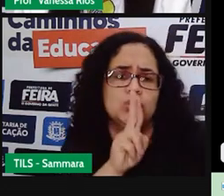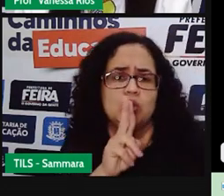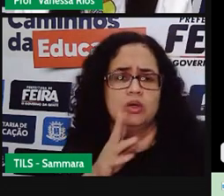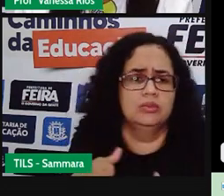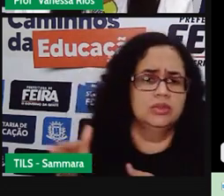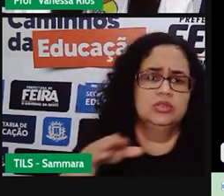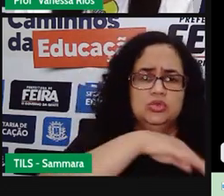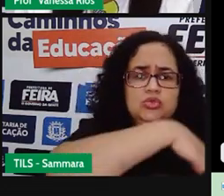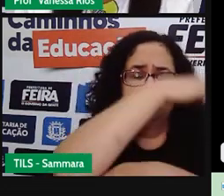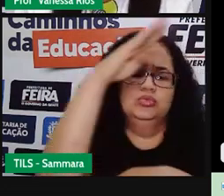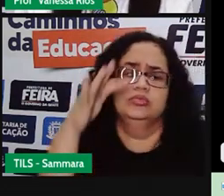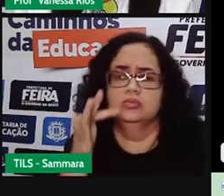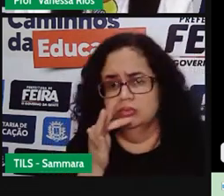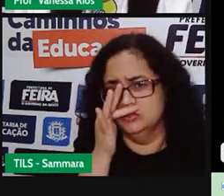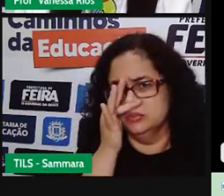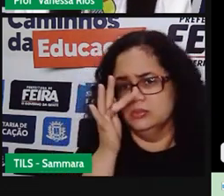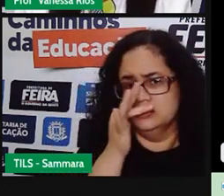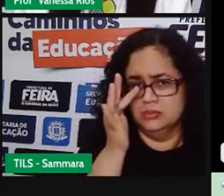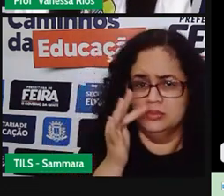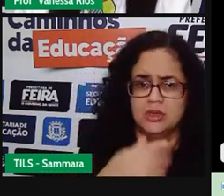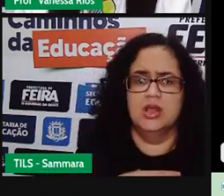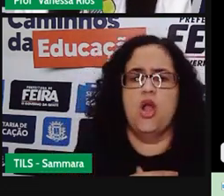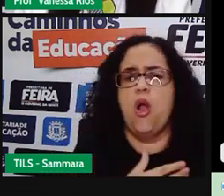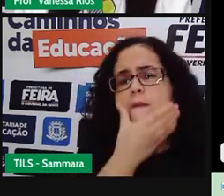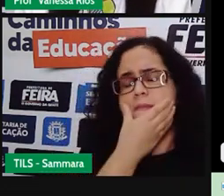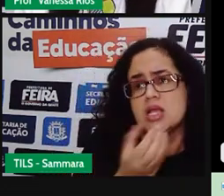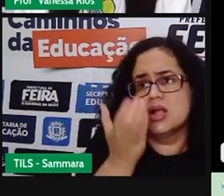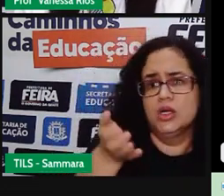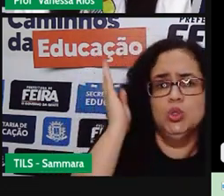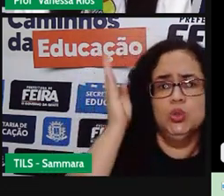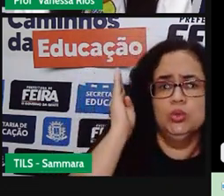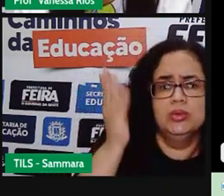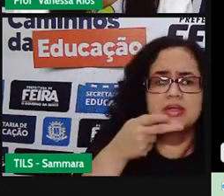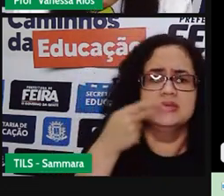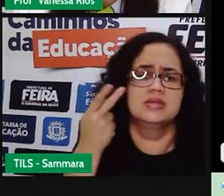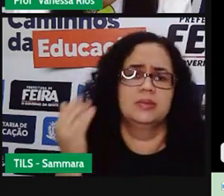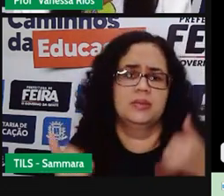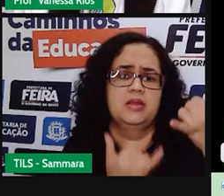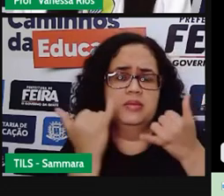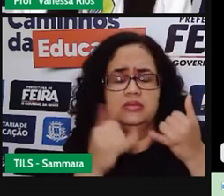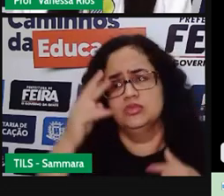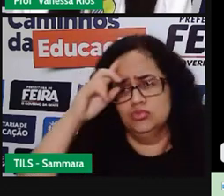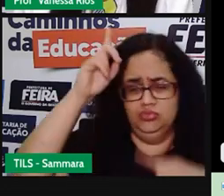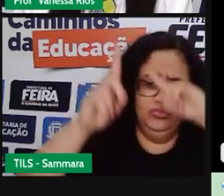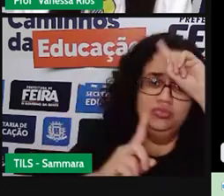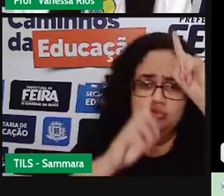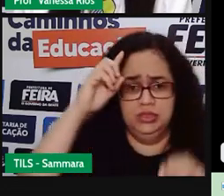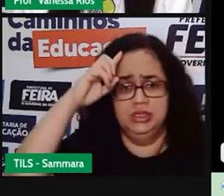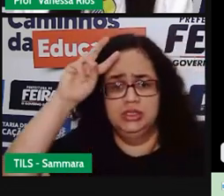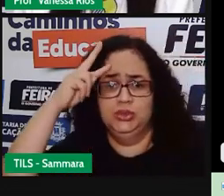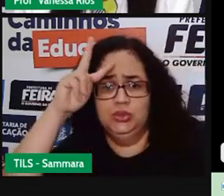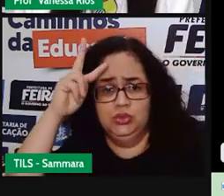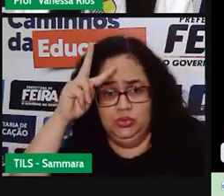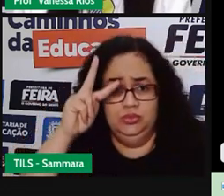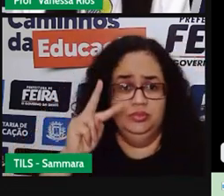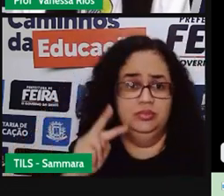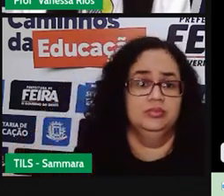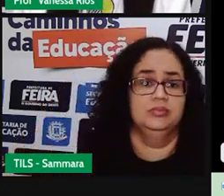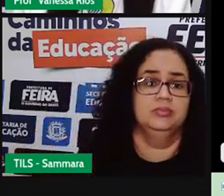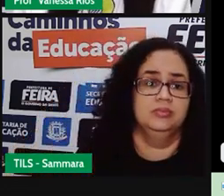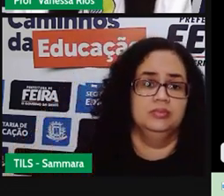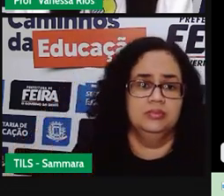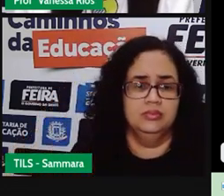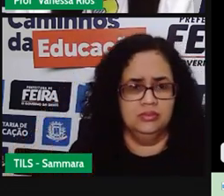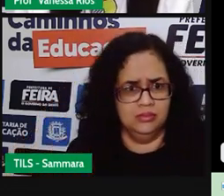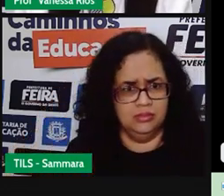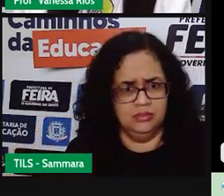histórias bonitas com pessoas e bichos e com barquinhos no mar. Ah, meu Deus, corri, não foi? Mas assim, essa demonstração é para